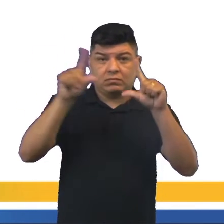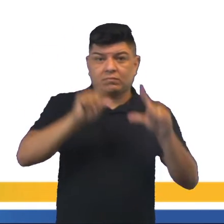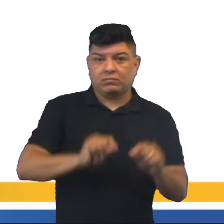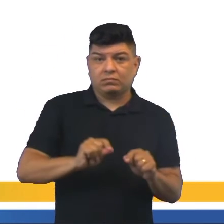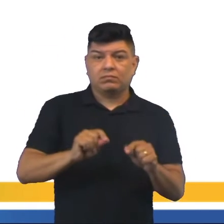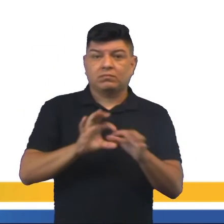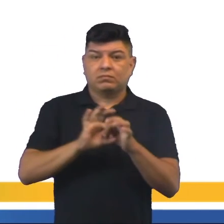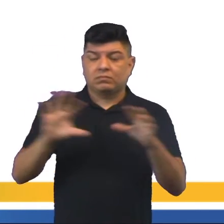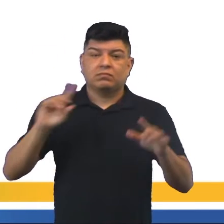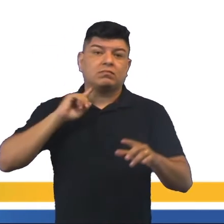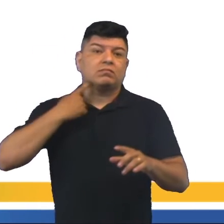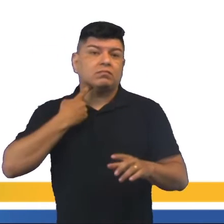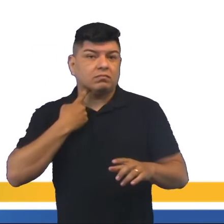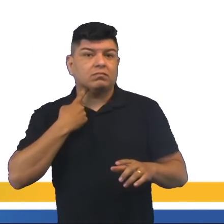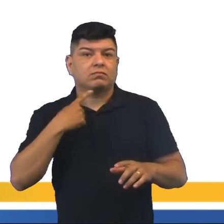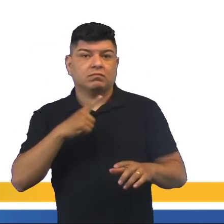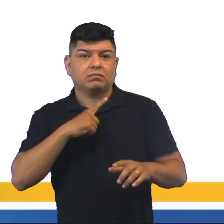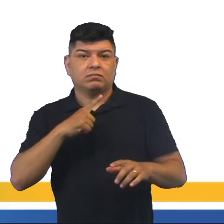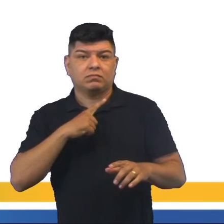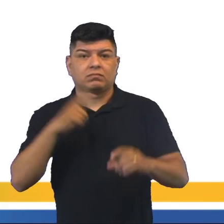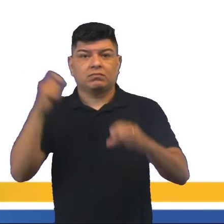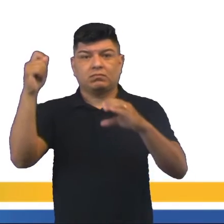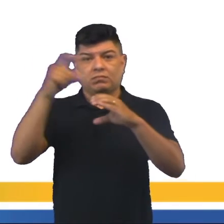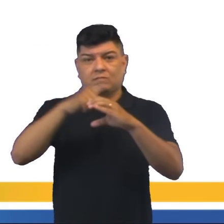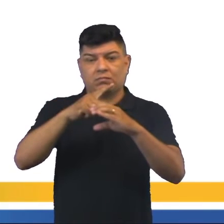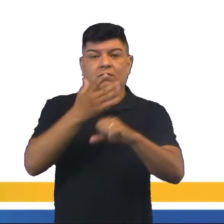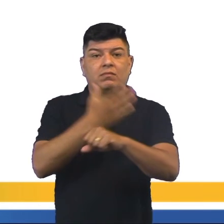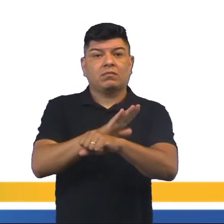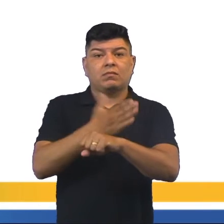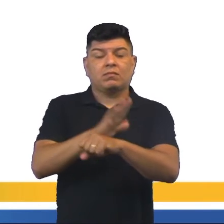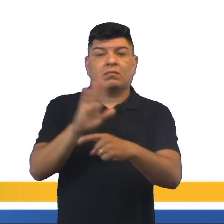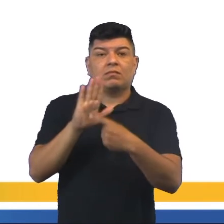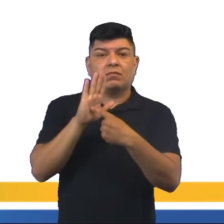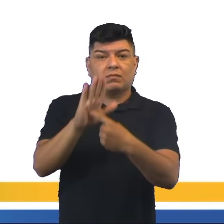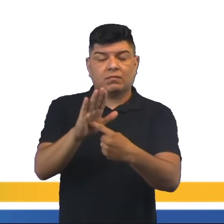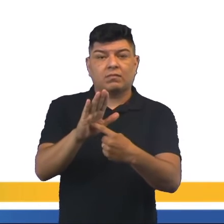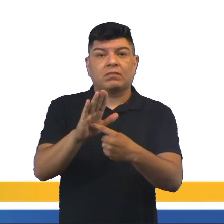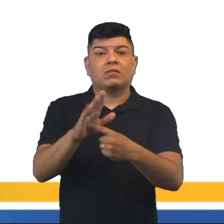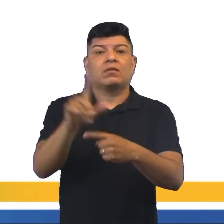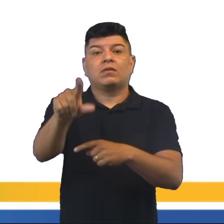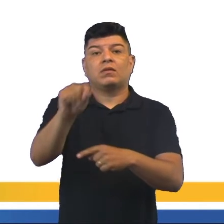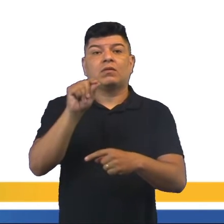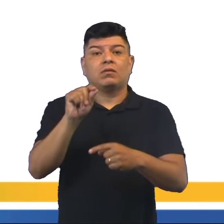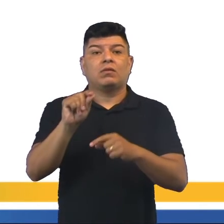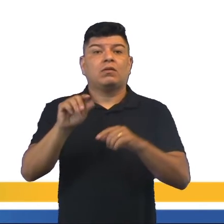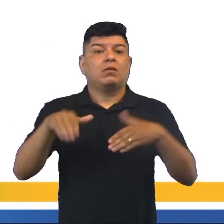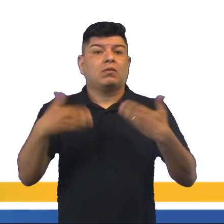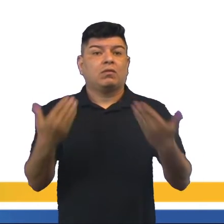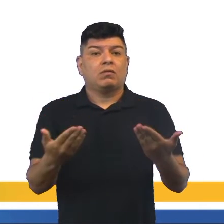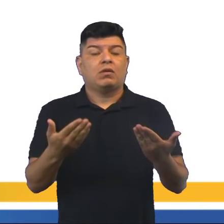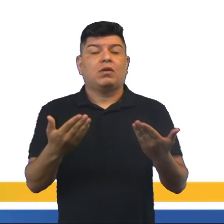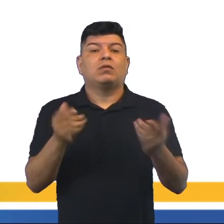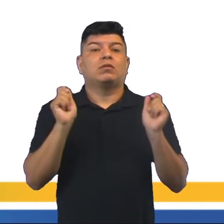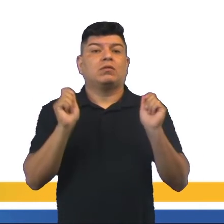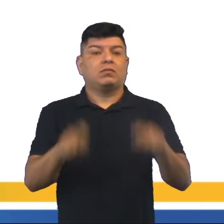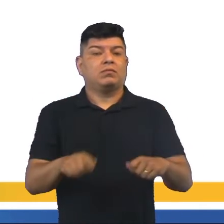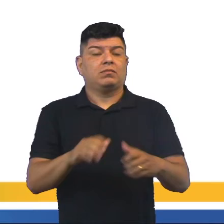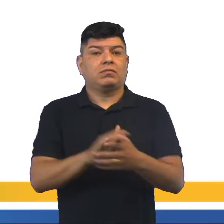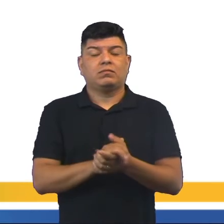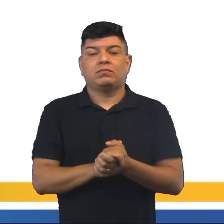a emissão dos gases do efeito estufa. Entre as práticas a seguir mencionadas, assinale aquela que pode ser